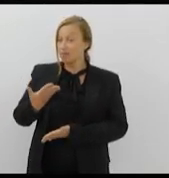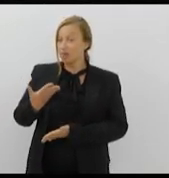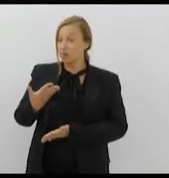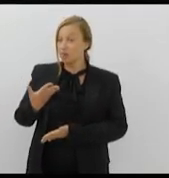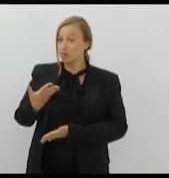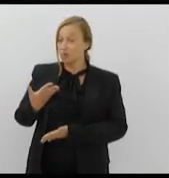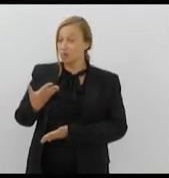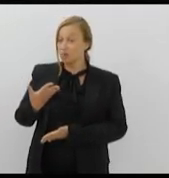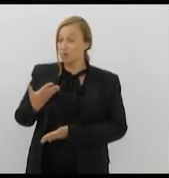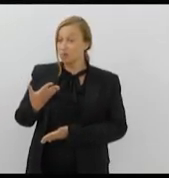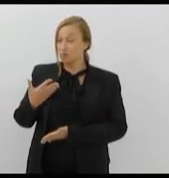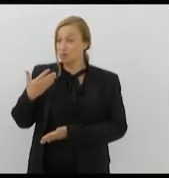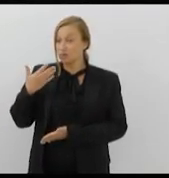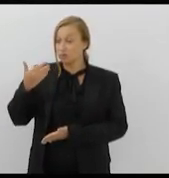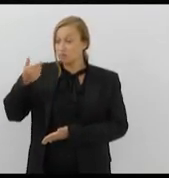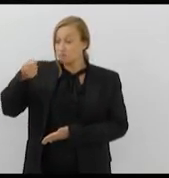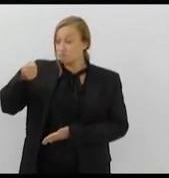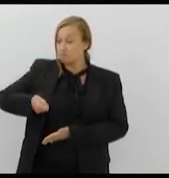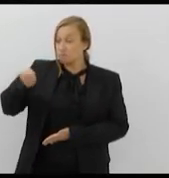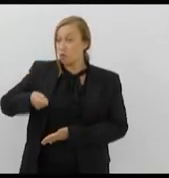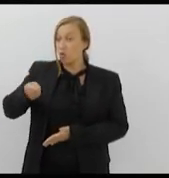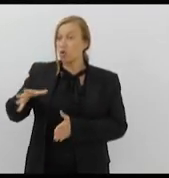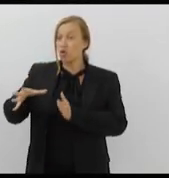as eleições.